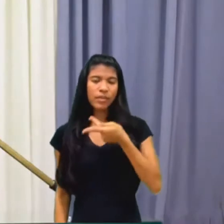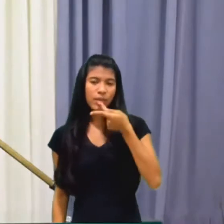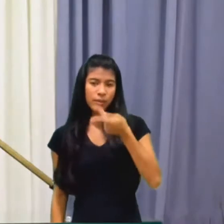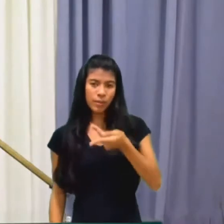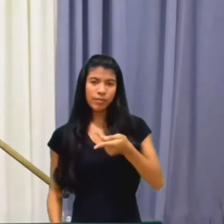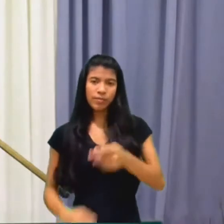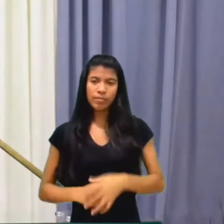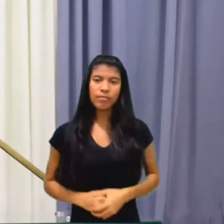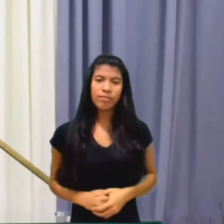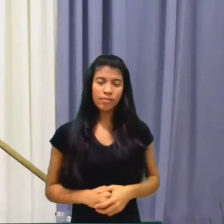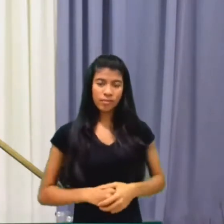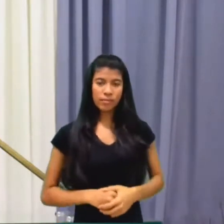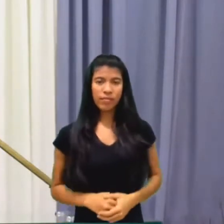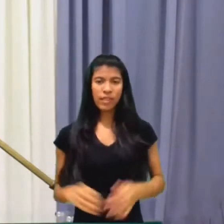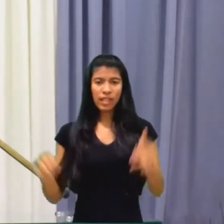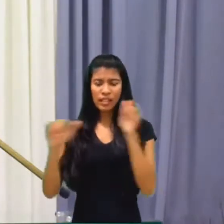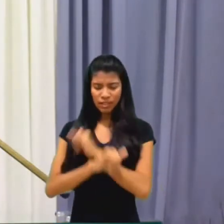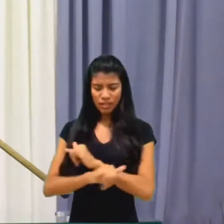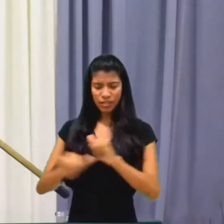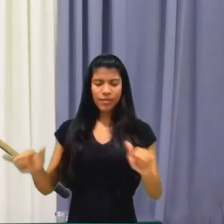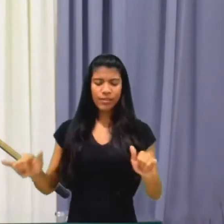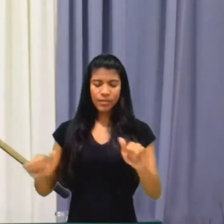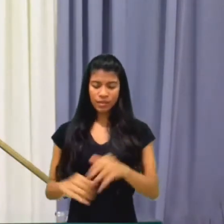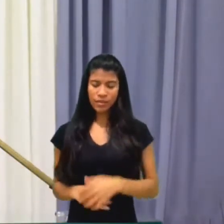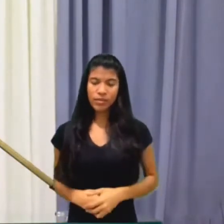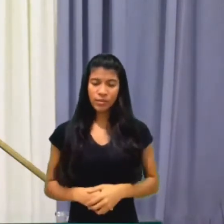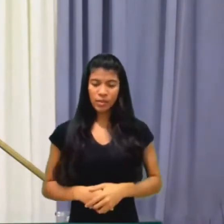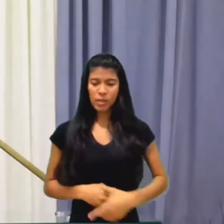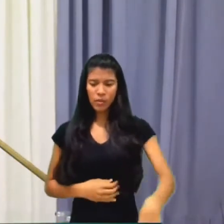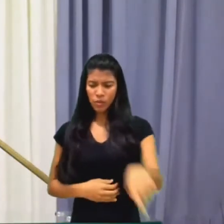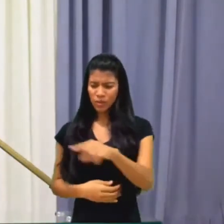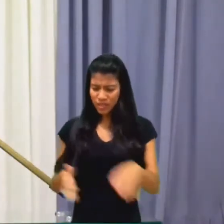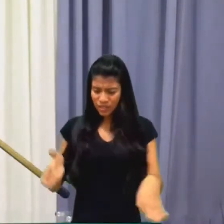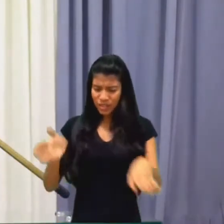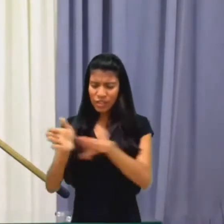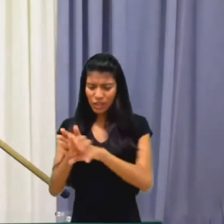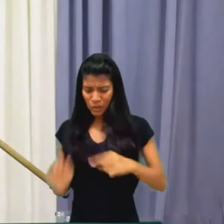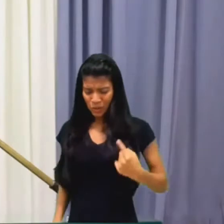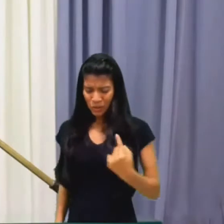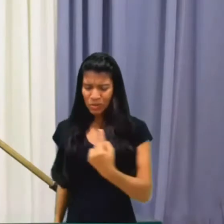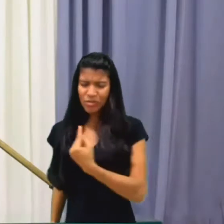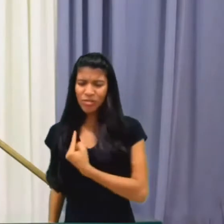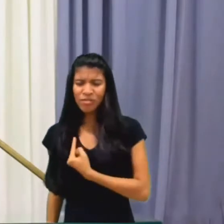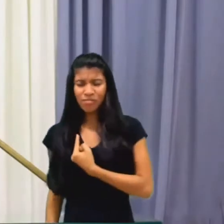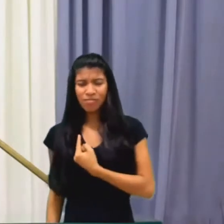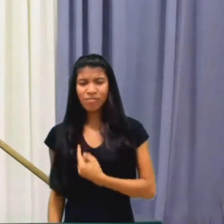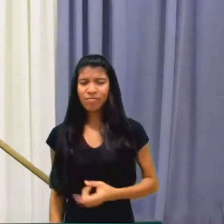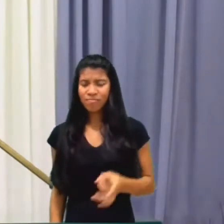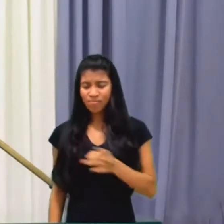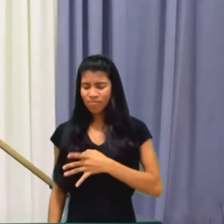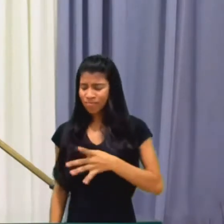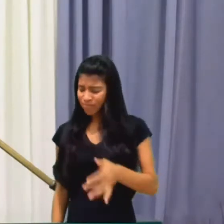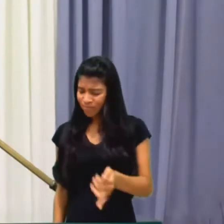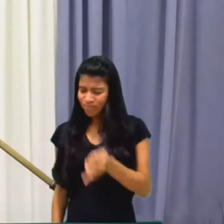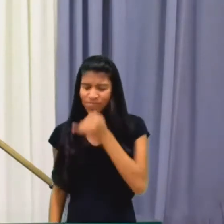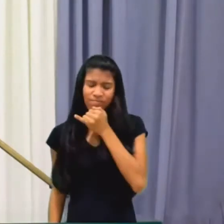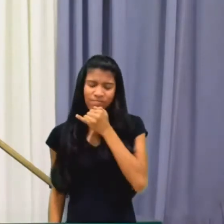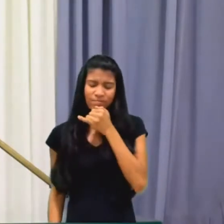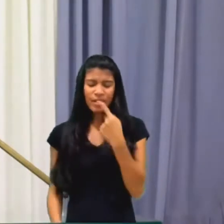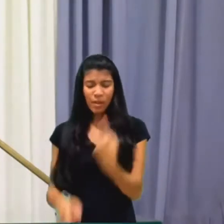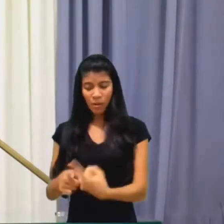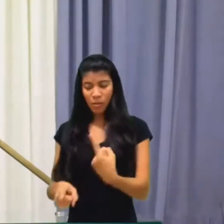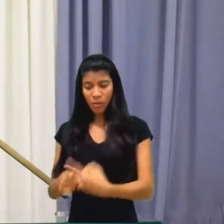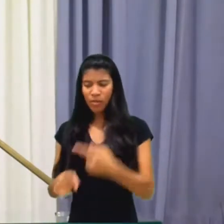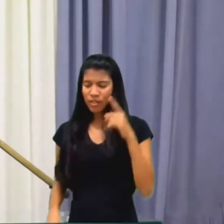aos espias: desde que vocês chegaram aí, nós aqui já estamos desmaiando. Sabe por quê?